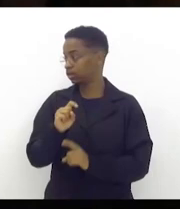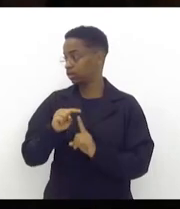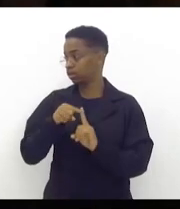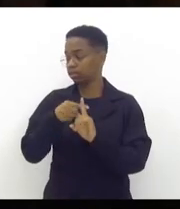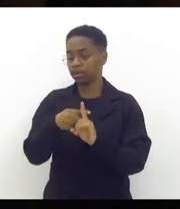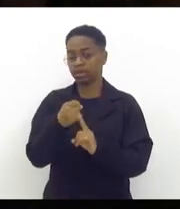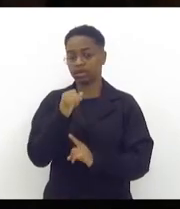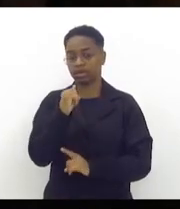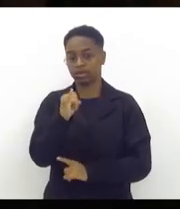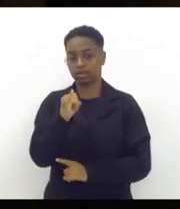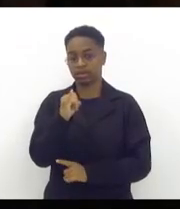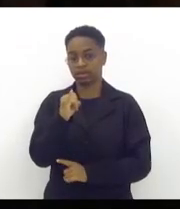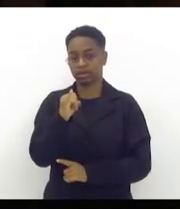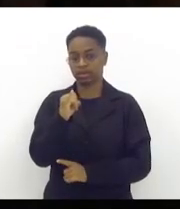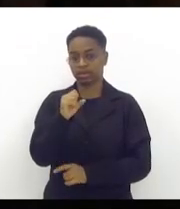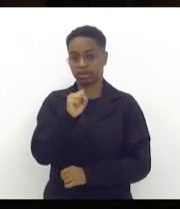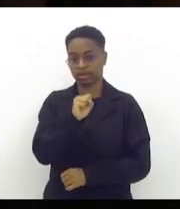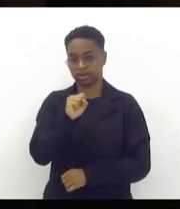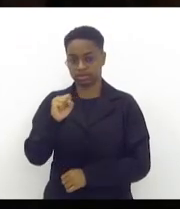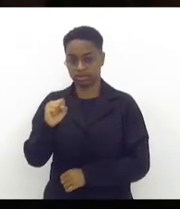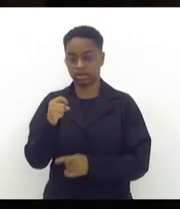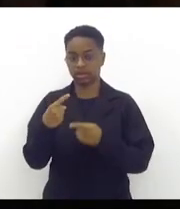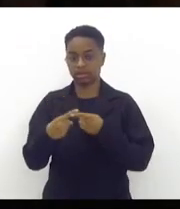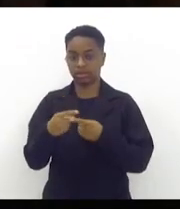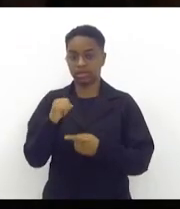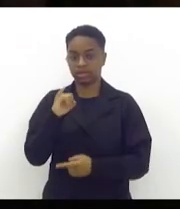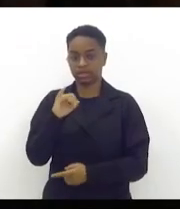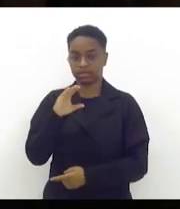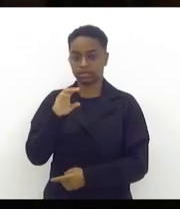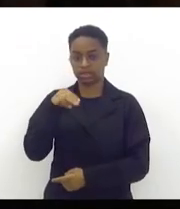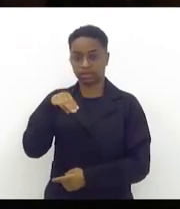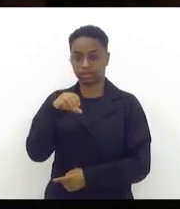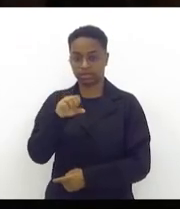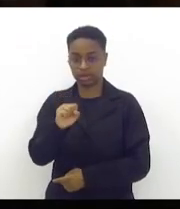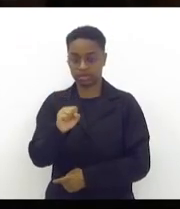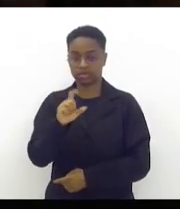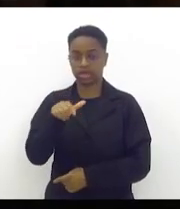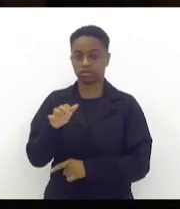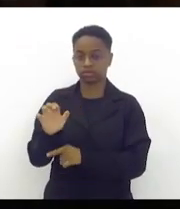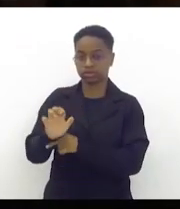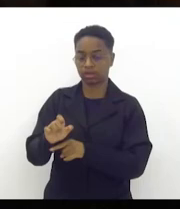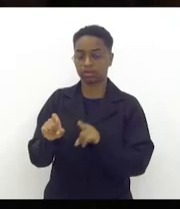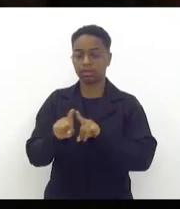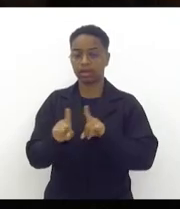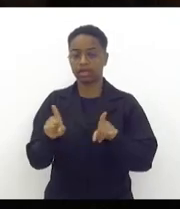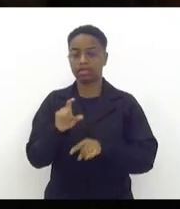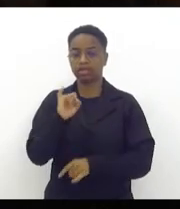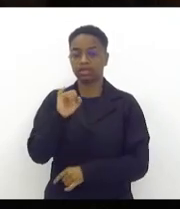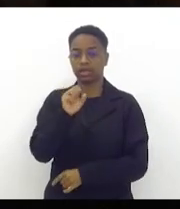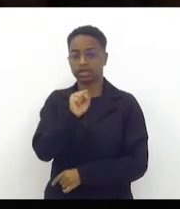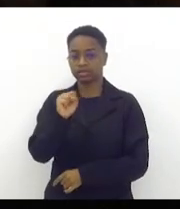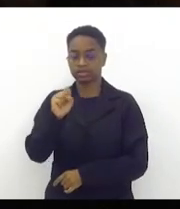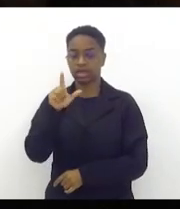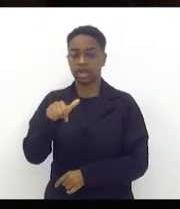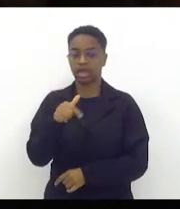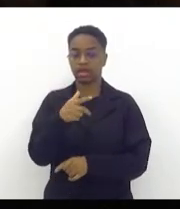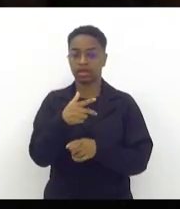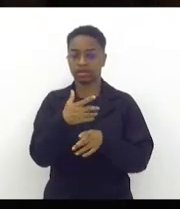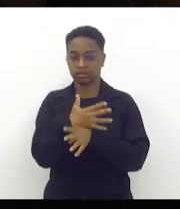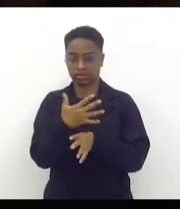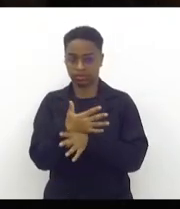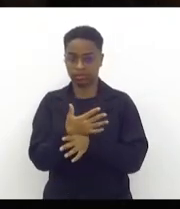ISS, ICMS estadual e ISS municipal, ele vai